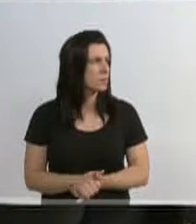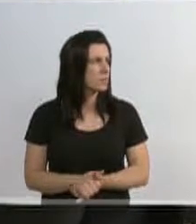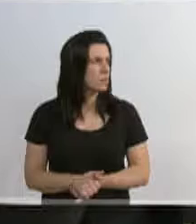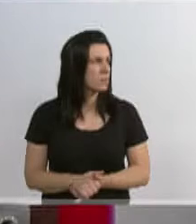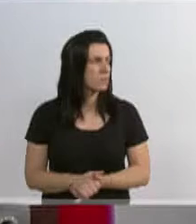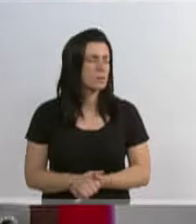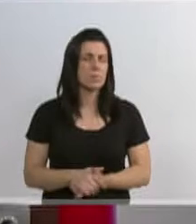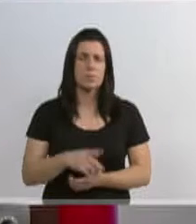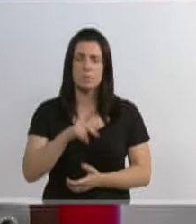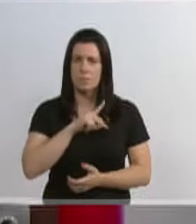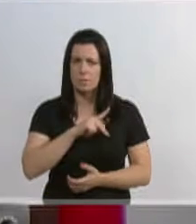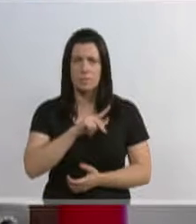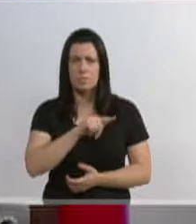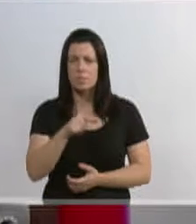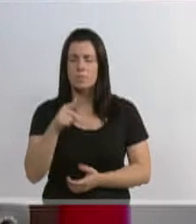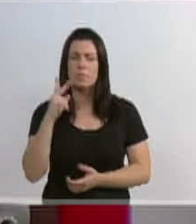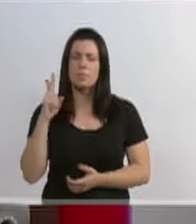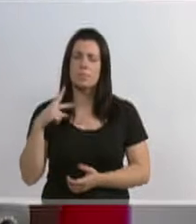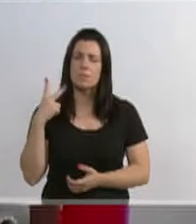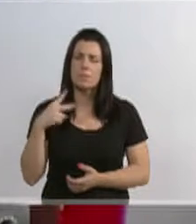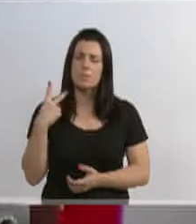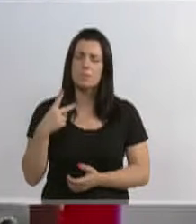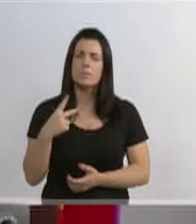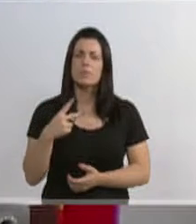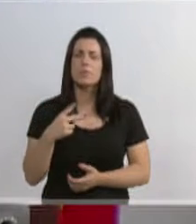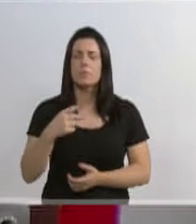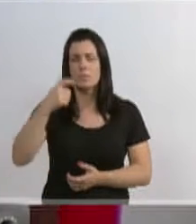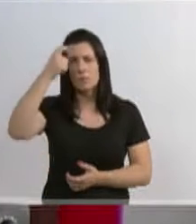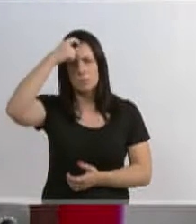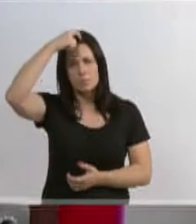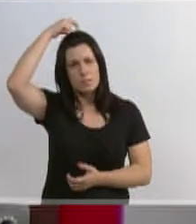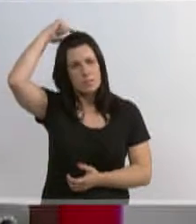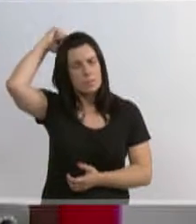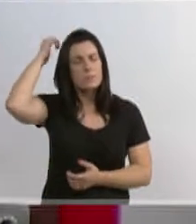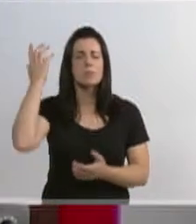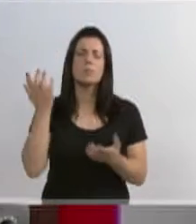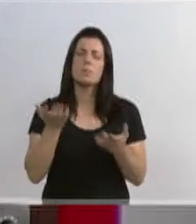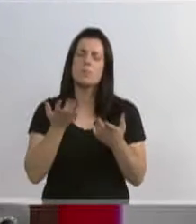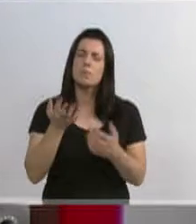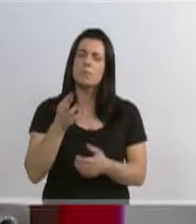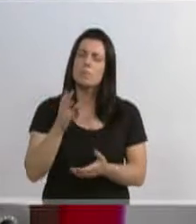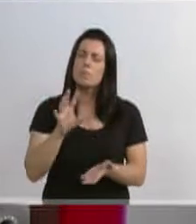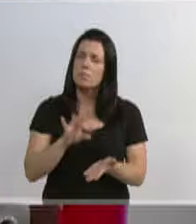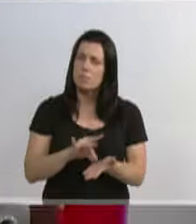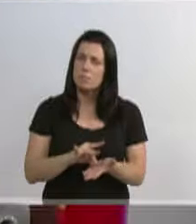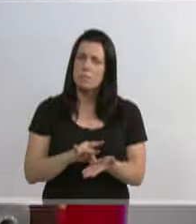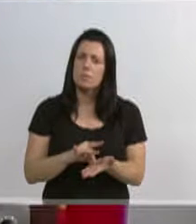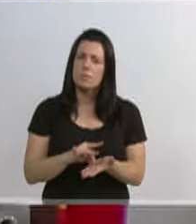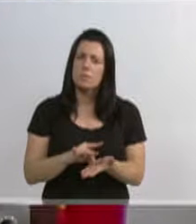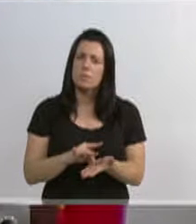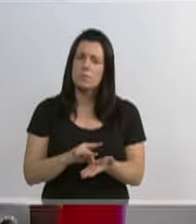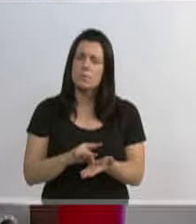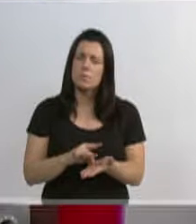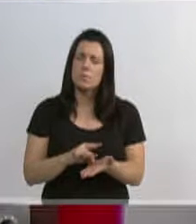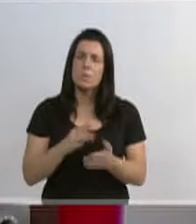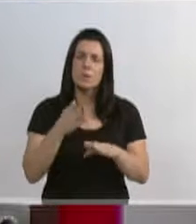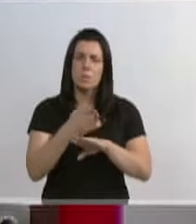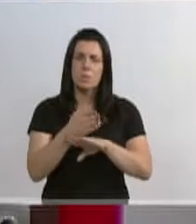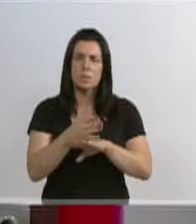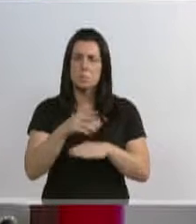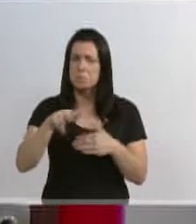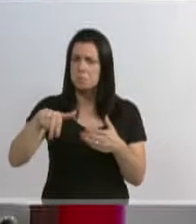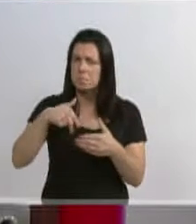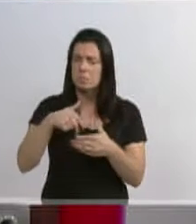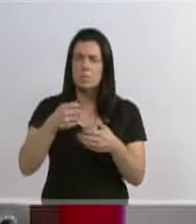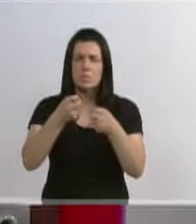Senhor presidente, demais vereadores, vereador Adriano, eu queria realmente fazer parte aqui da tribuna nesse